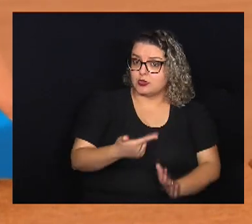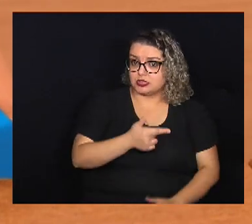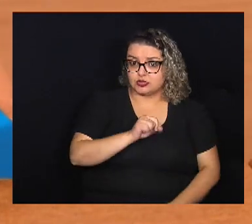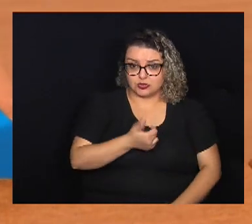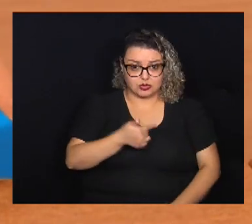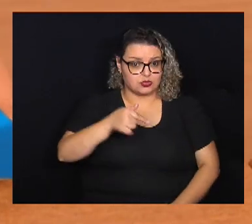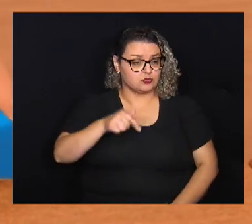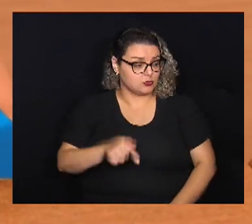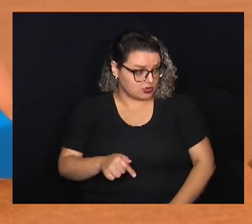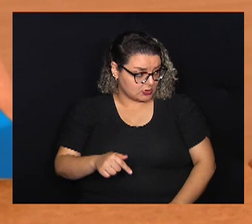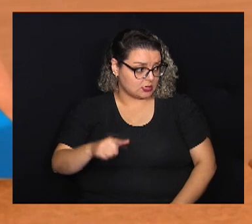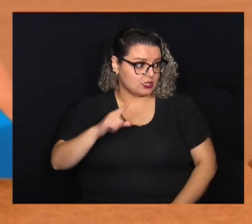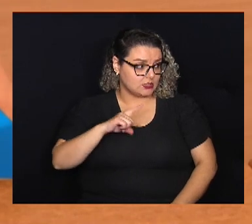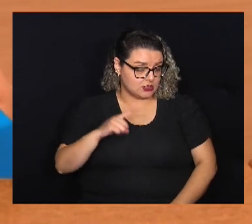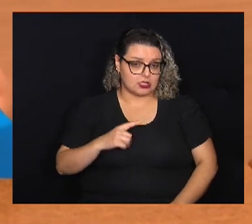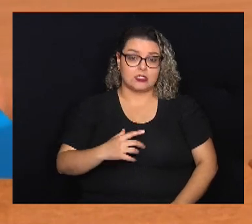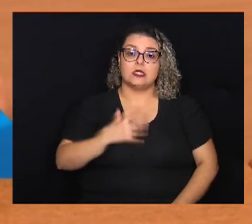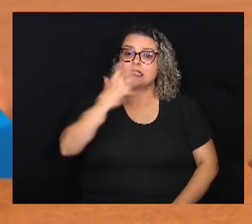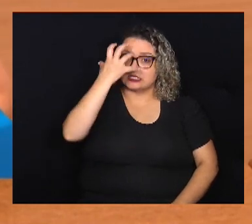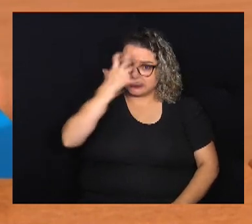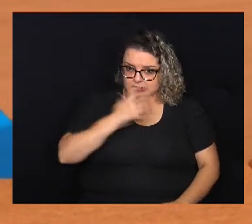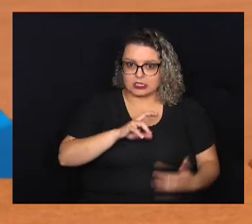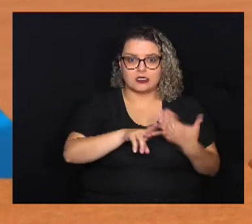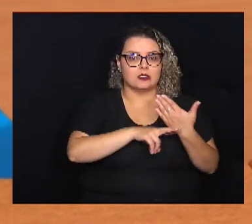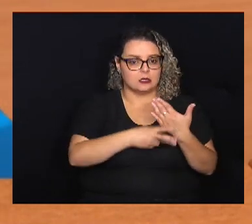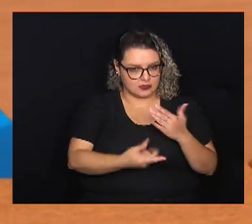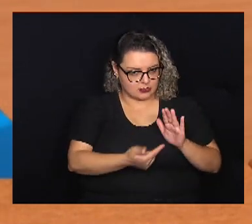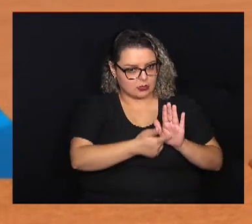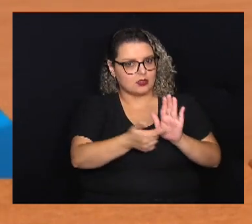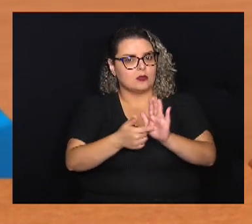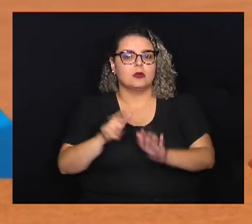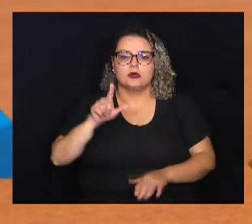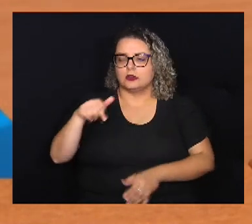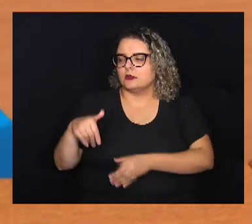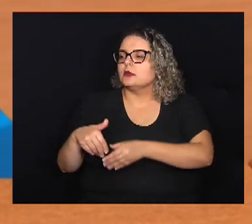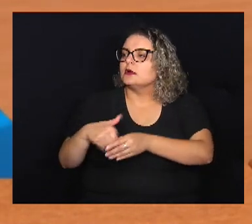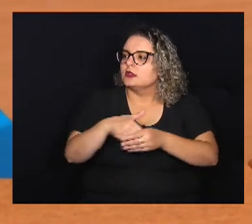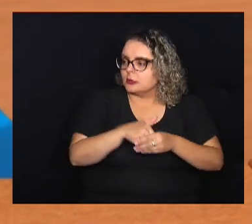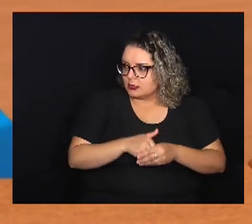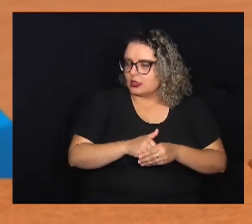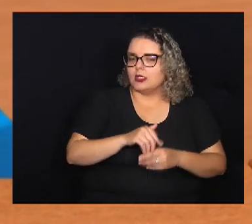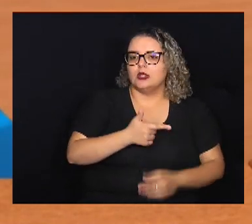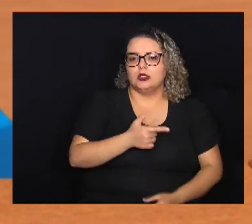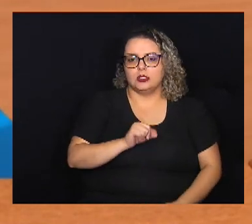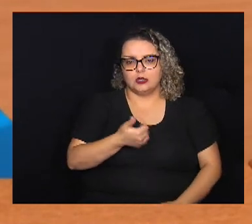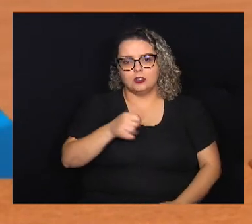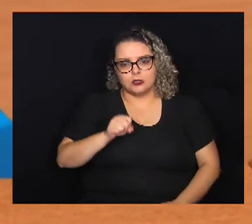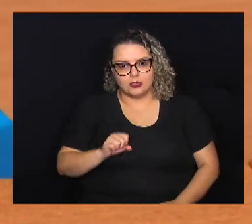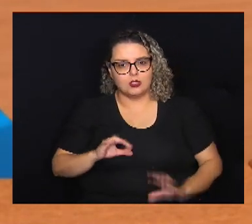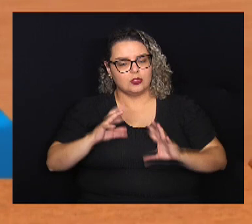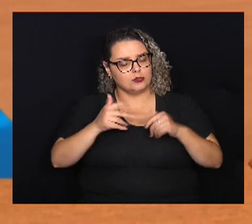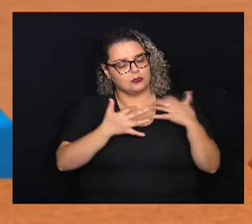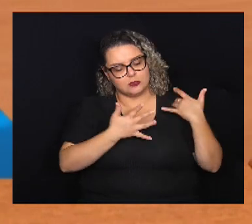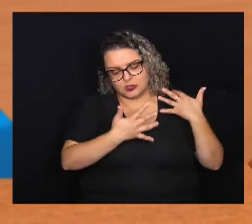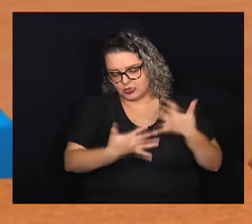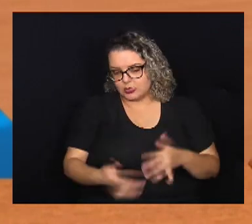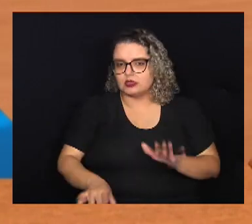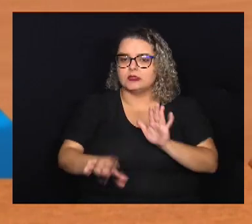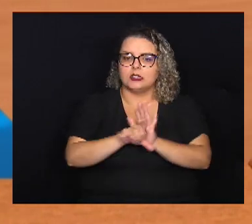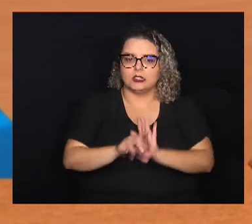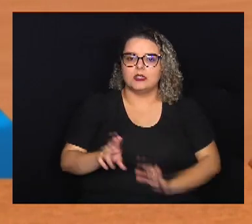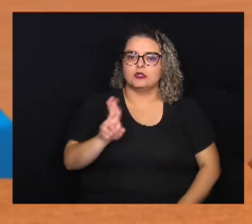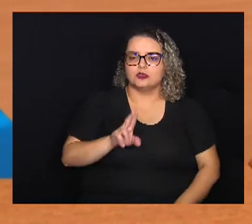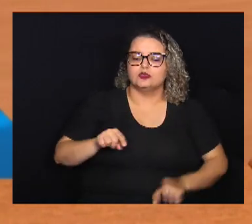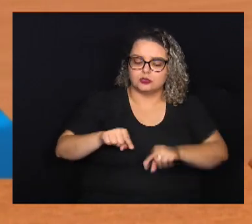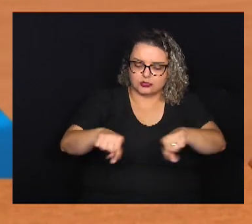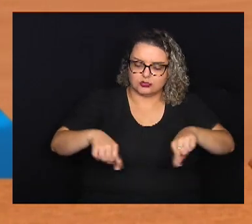ia ter sérias consequências apresentado e depois votado em 2018 e toda a decorrência da lei de uso e ocupação de solo